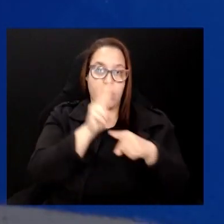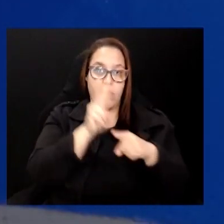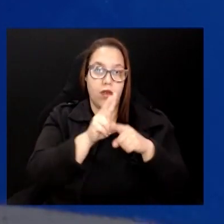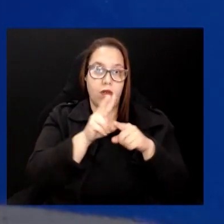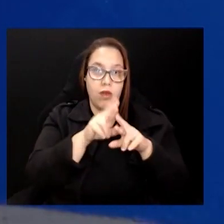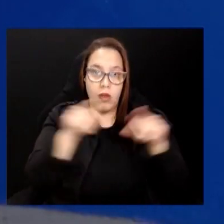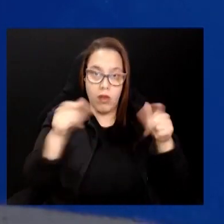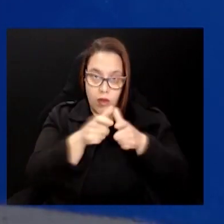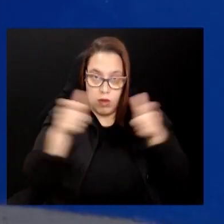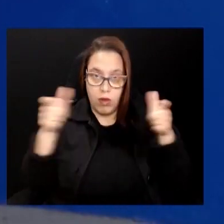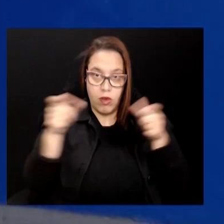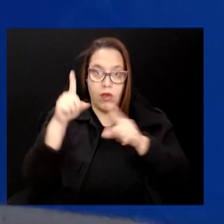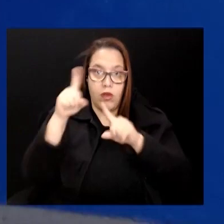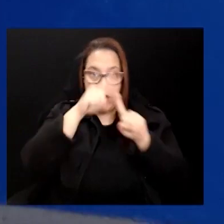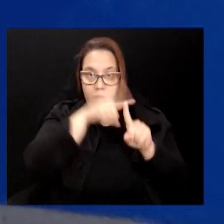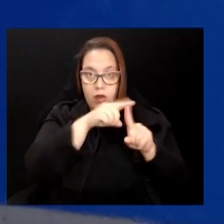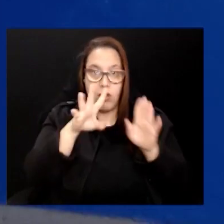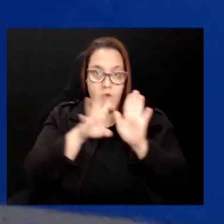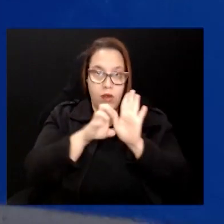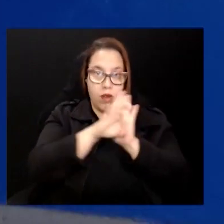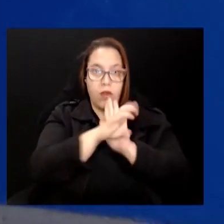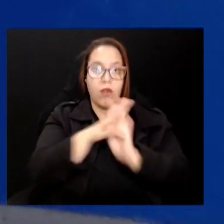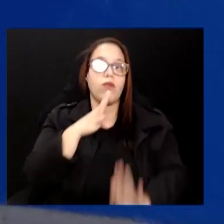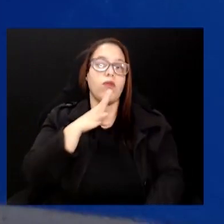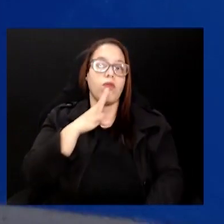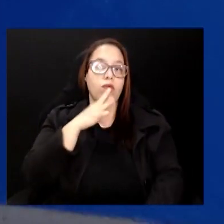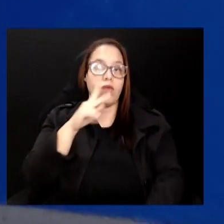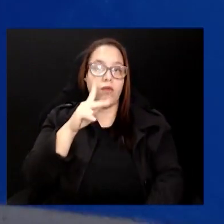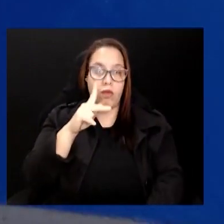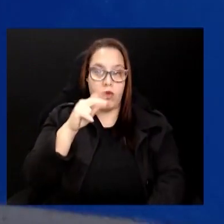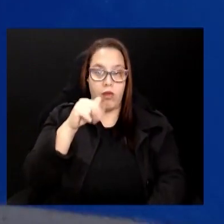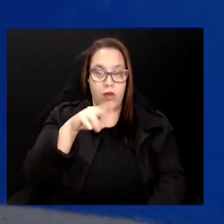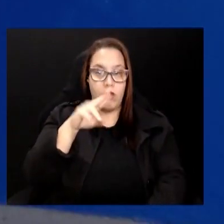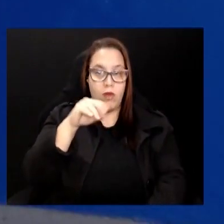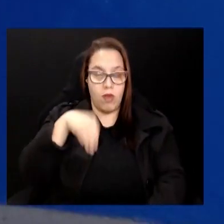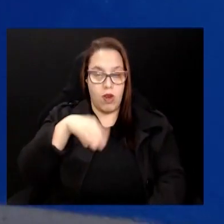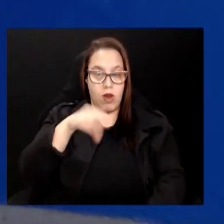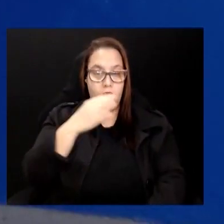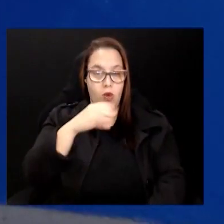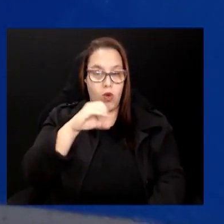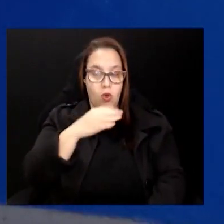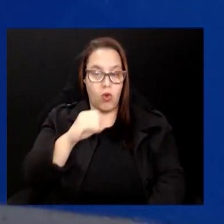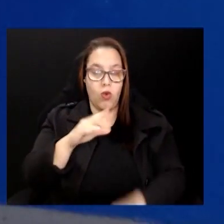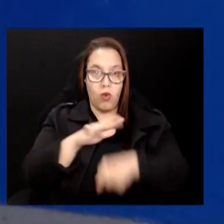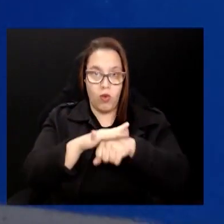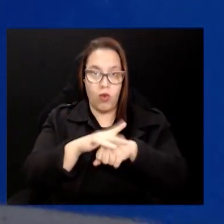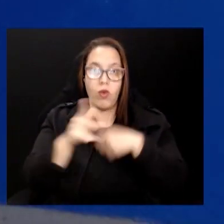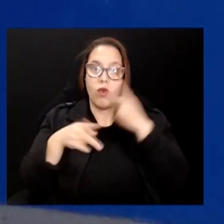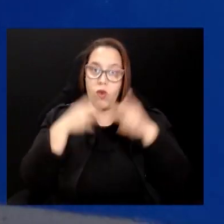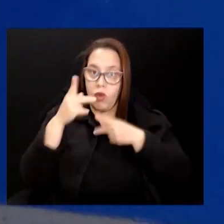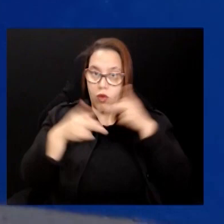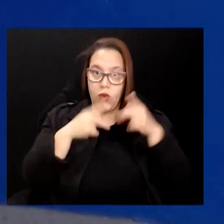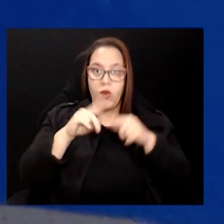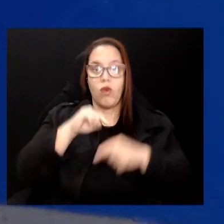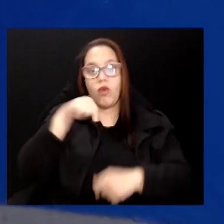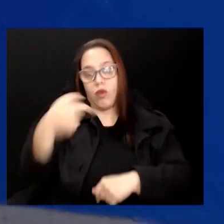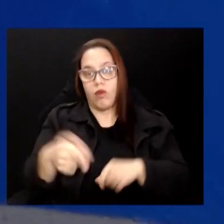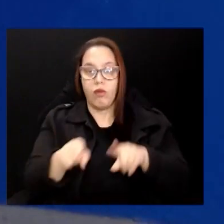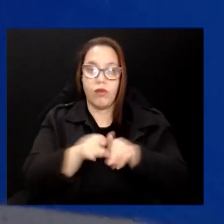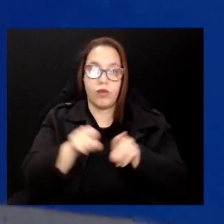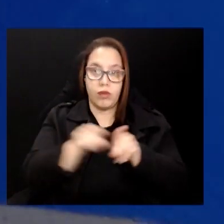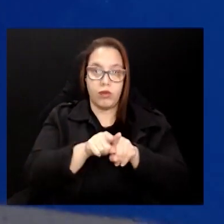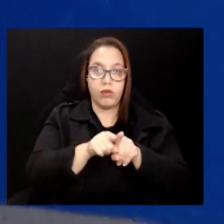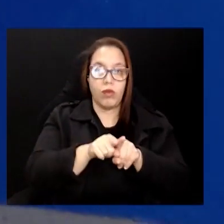da bactéria conhecida como pneumococo, que causa essas doenças que você citou, entre outras. E ela também vai substituir o